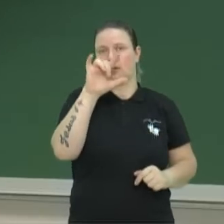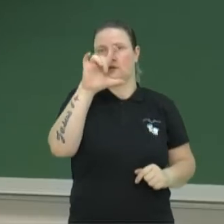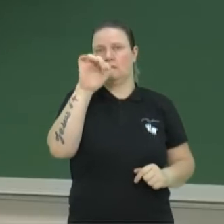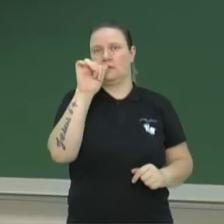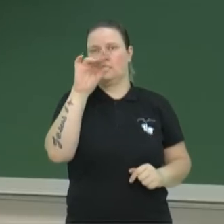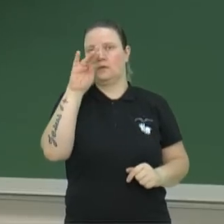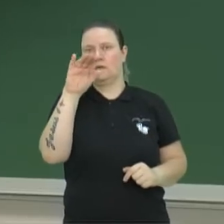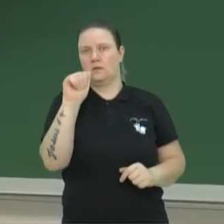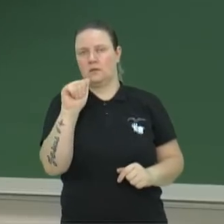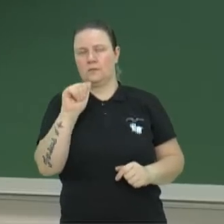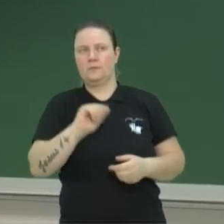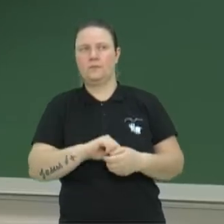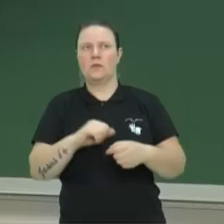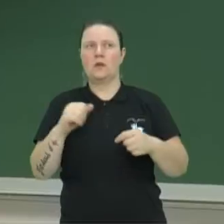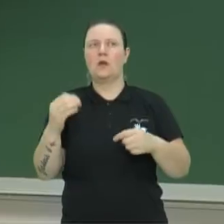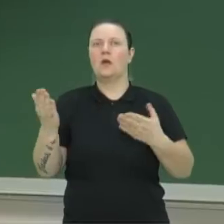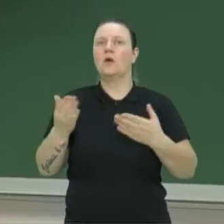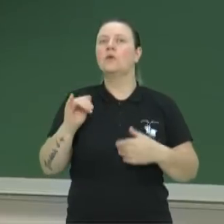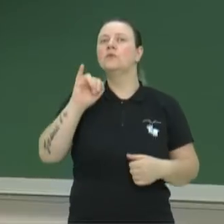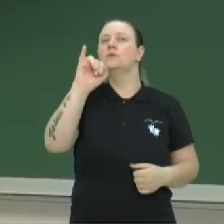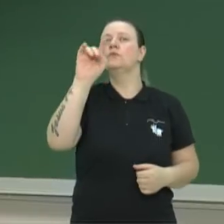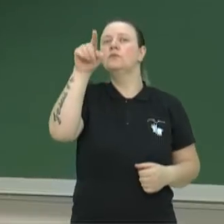aqui a sílaba mais forte é a